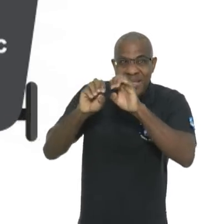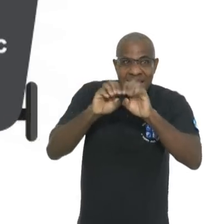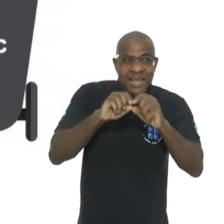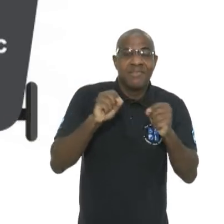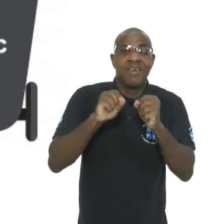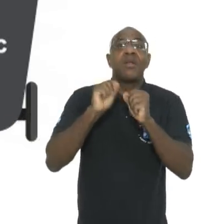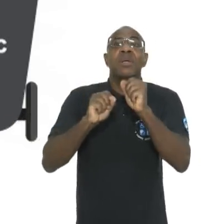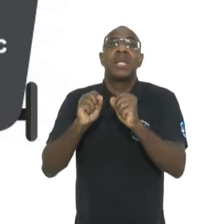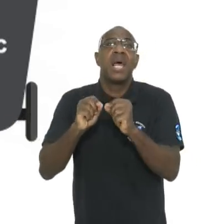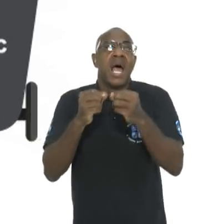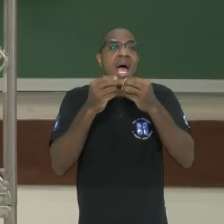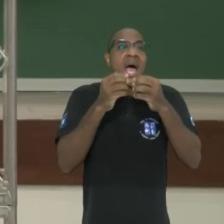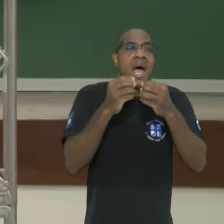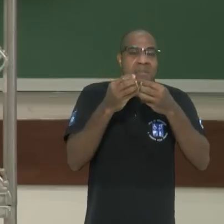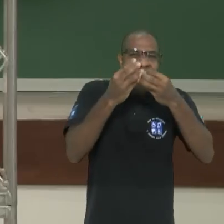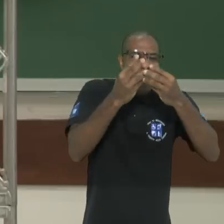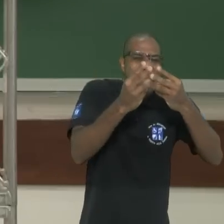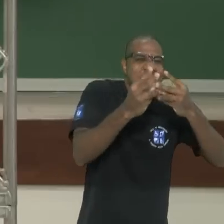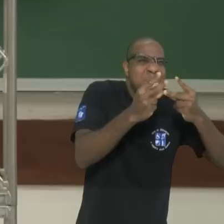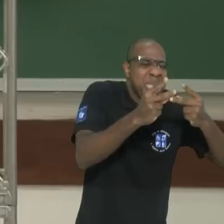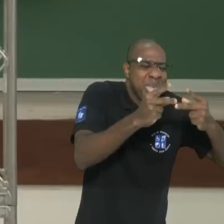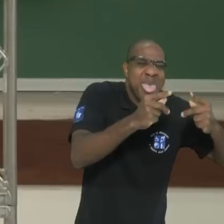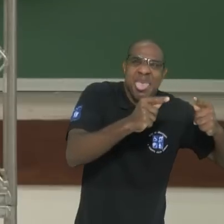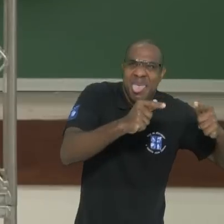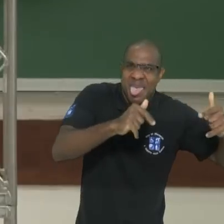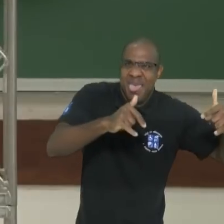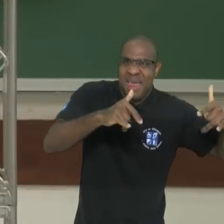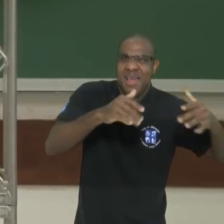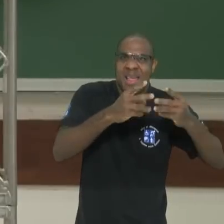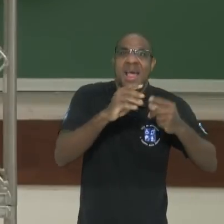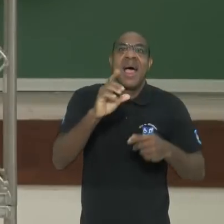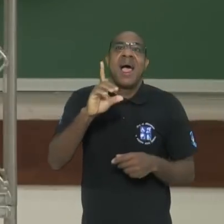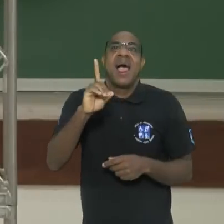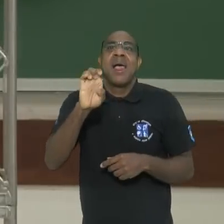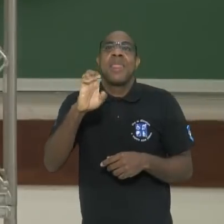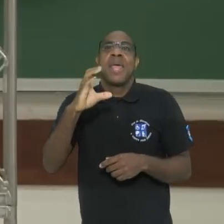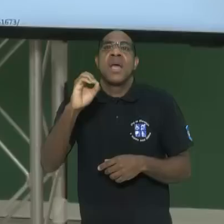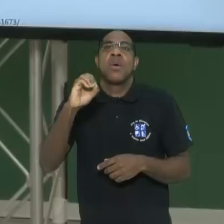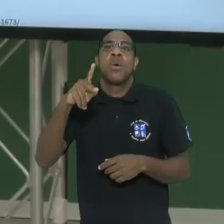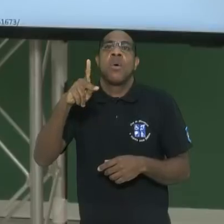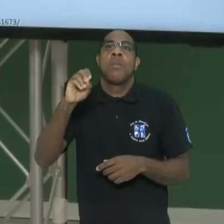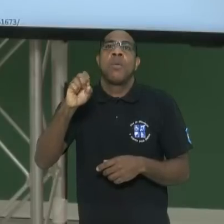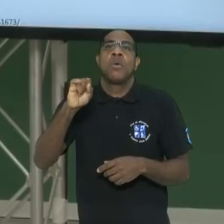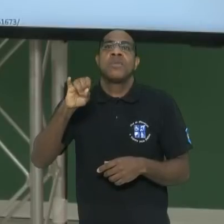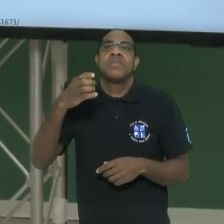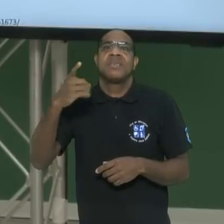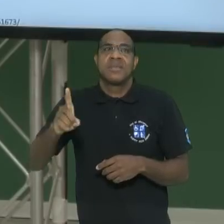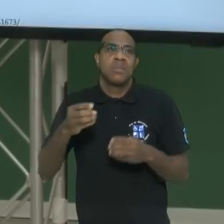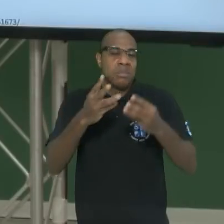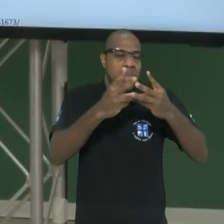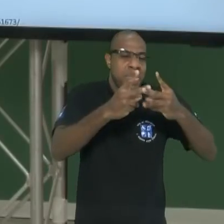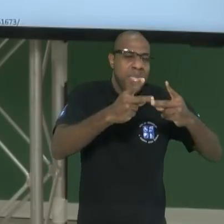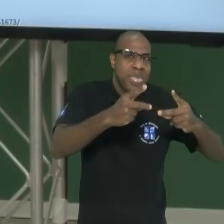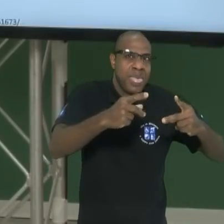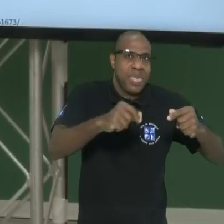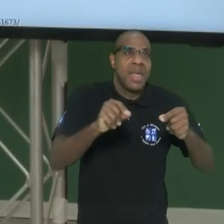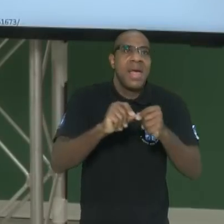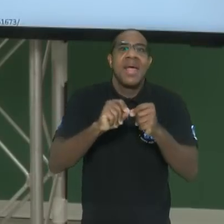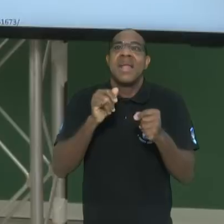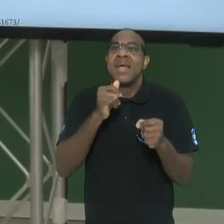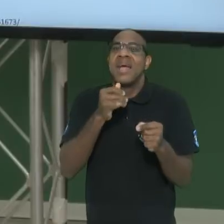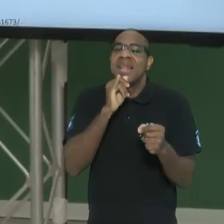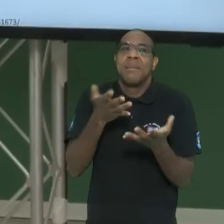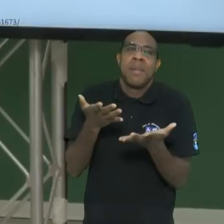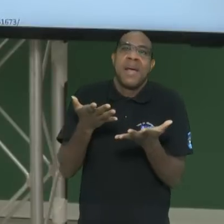elas são fundamentais para o equilíbrio do ecossistema do planeta inteiro. Elas degradam aqueles restos de seres vivos